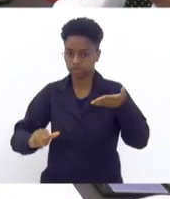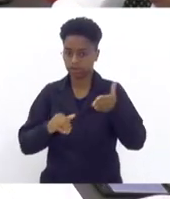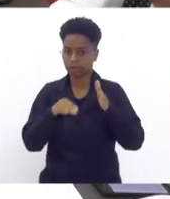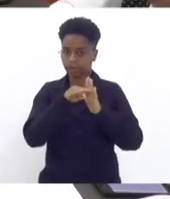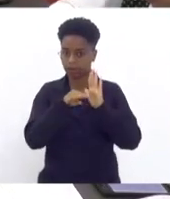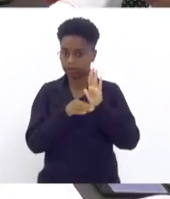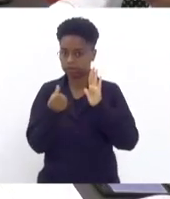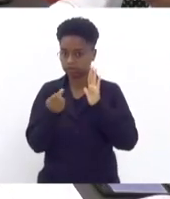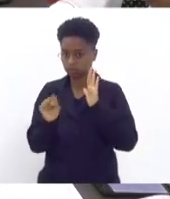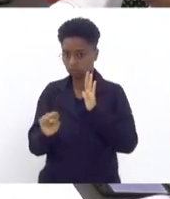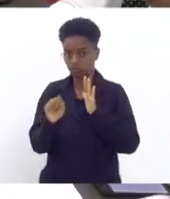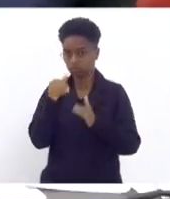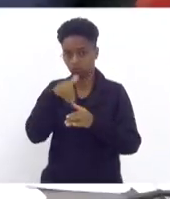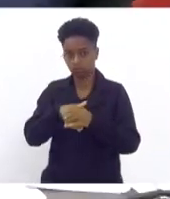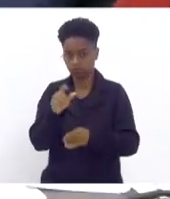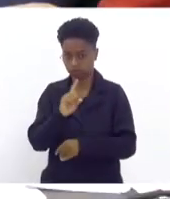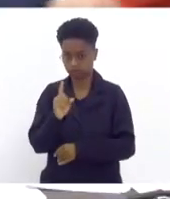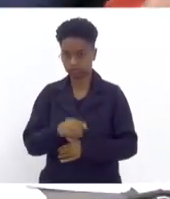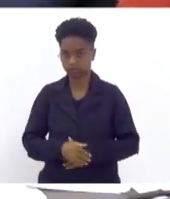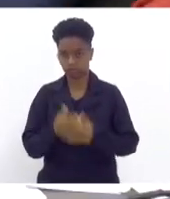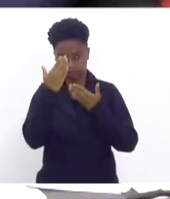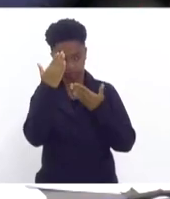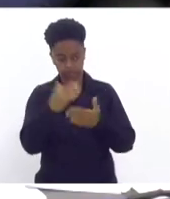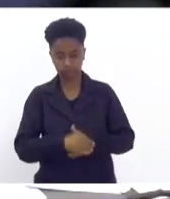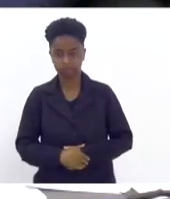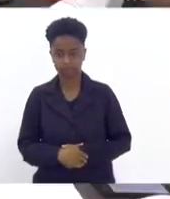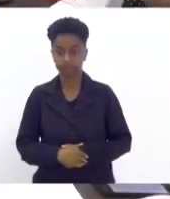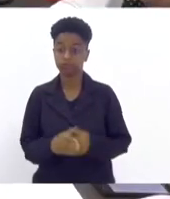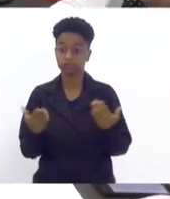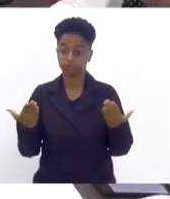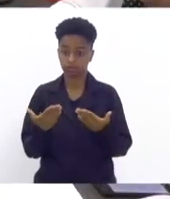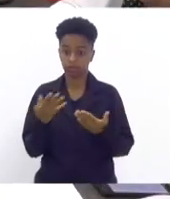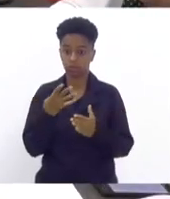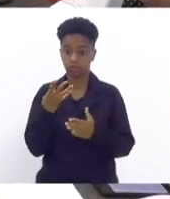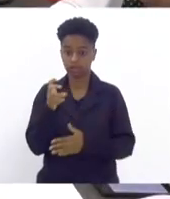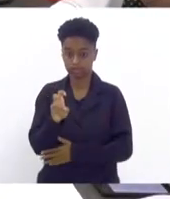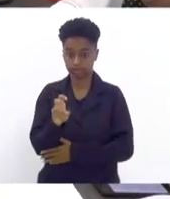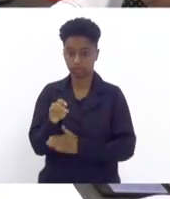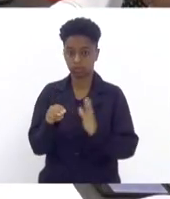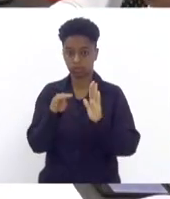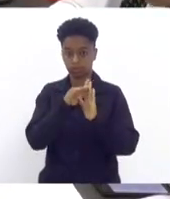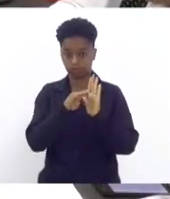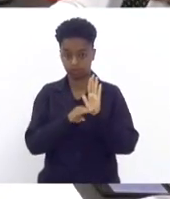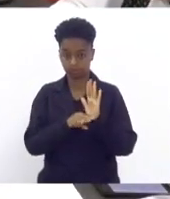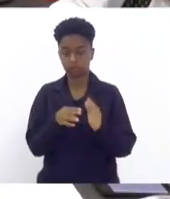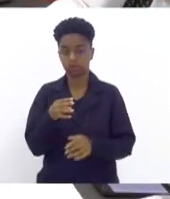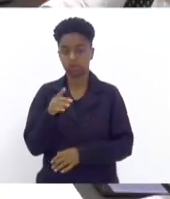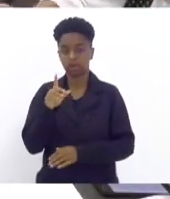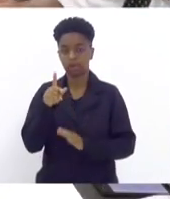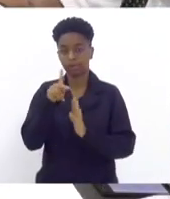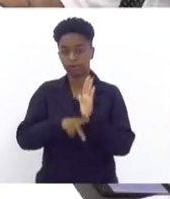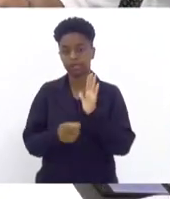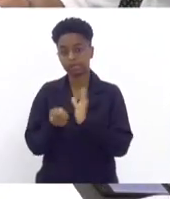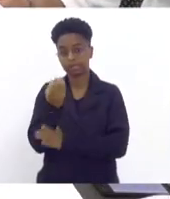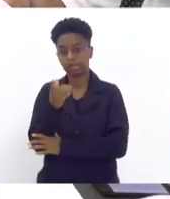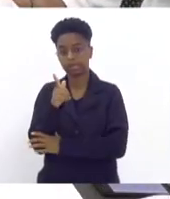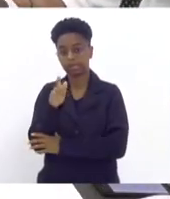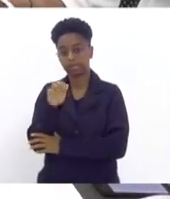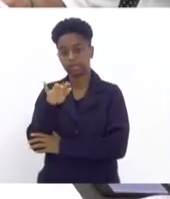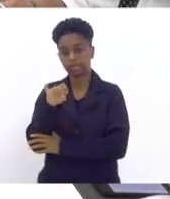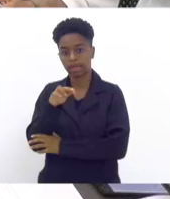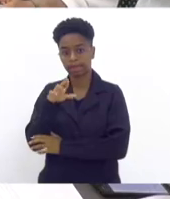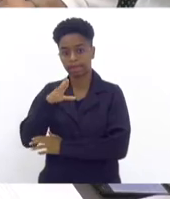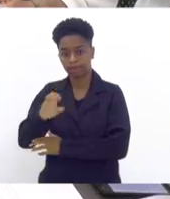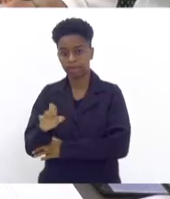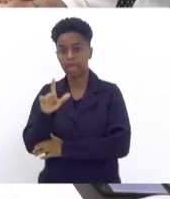não votar o 68. Isso. Obrigado, presidente. Passamos então ao 45 da pauta, projeto de relatoria do deputado Guilherme Delaroli, que é o